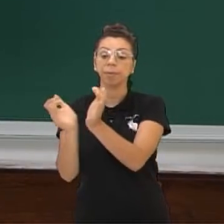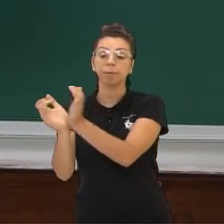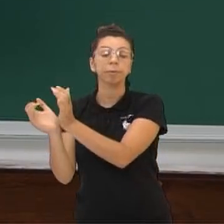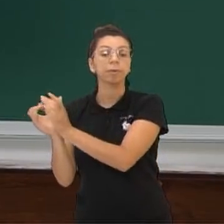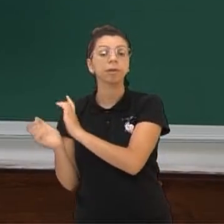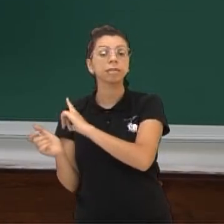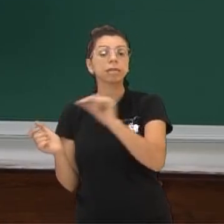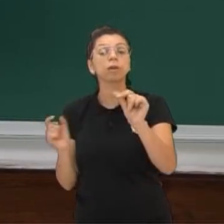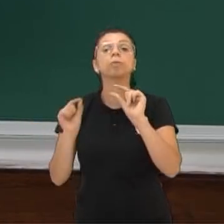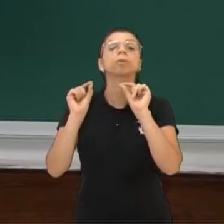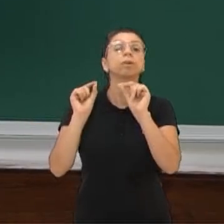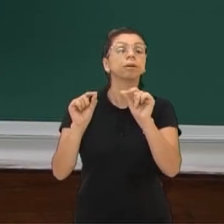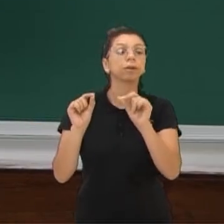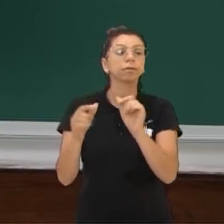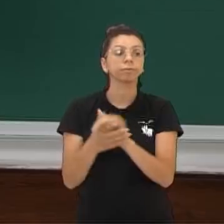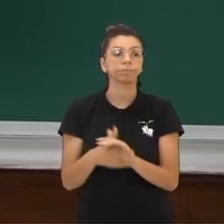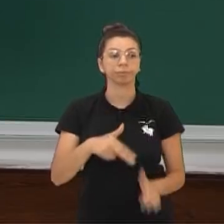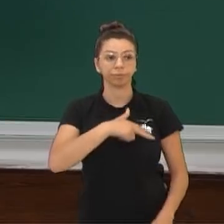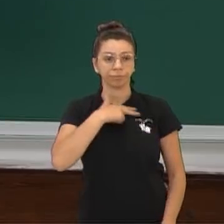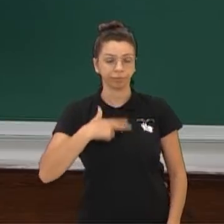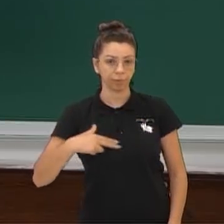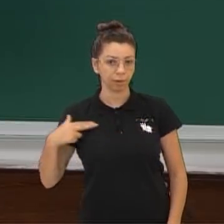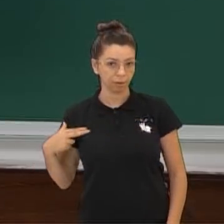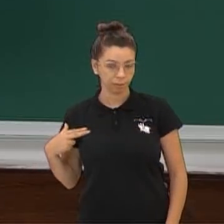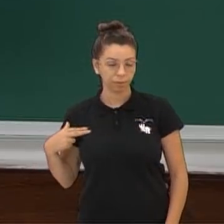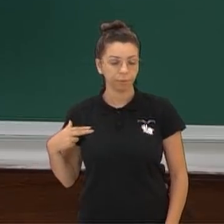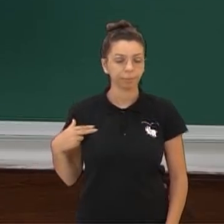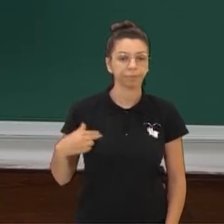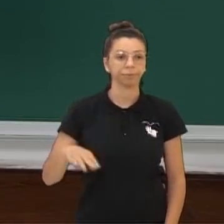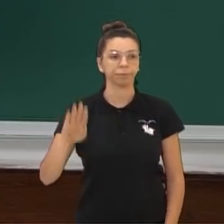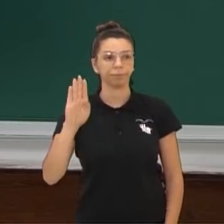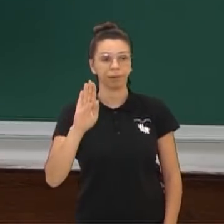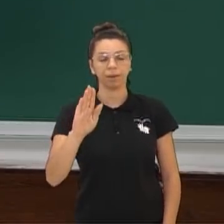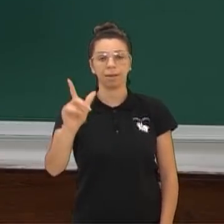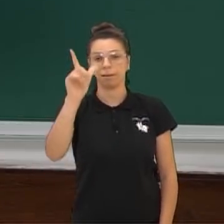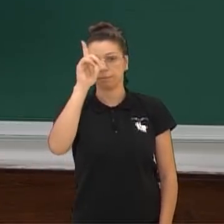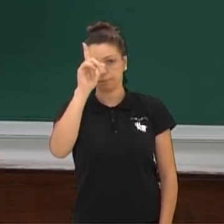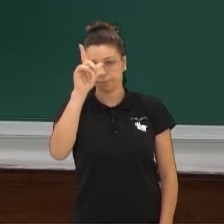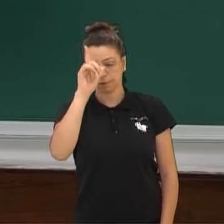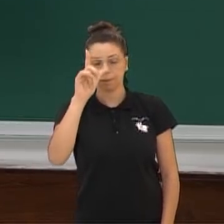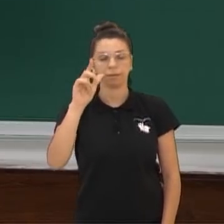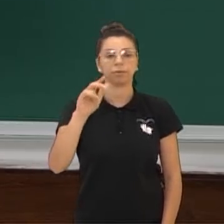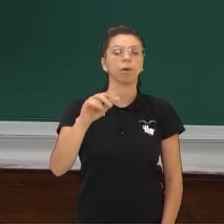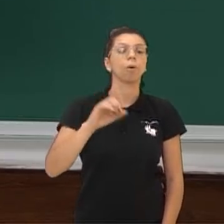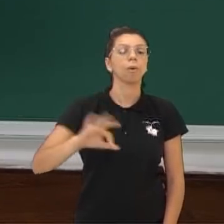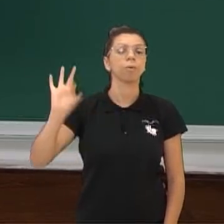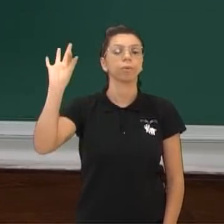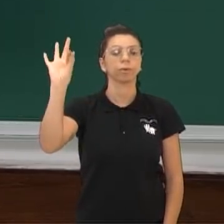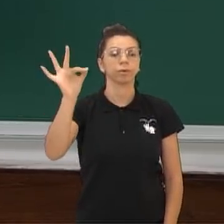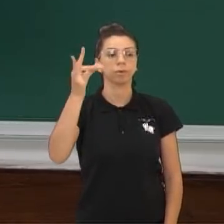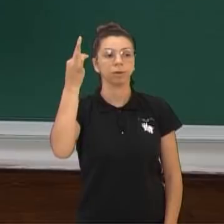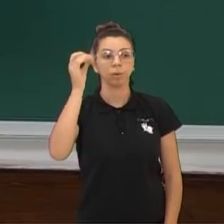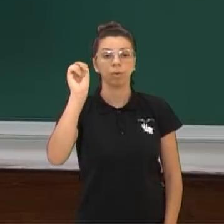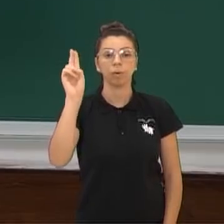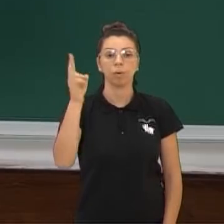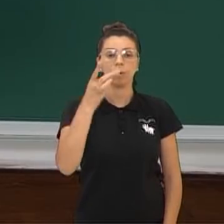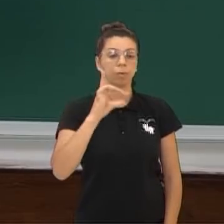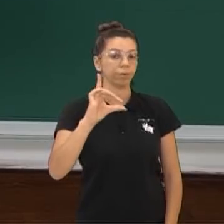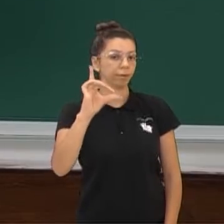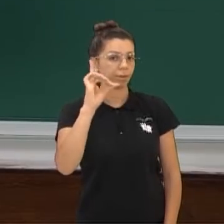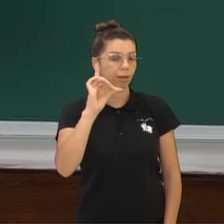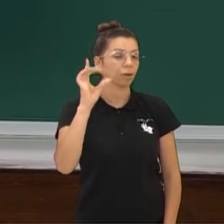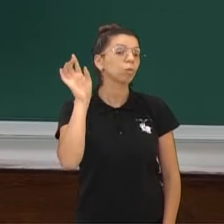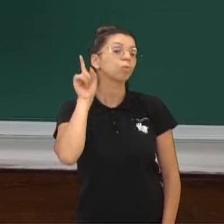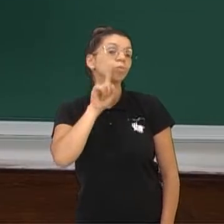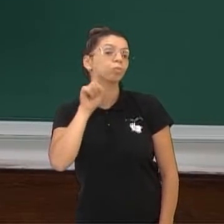saíram? Letter A, da Dinamarca. Letter B, da Alemanha. Letter C, da França. Ou letter D, dos Estados Unidos?